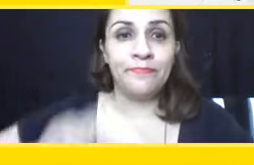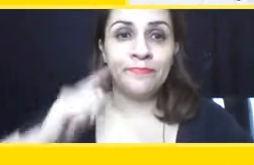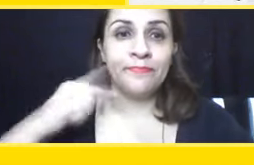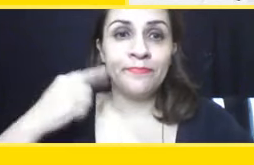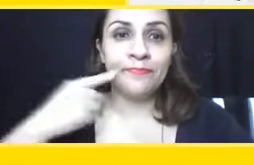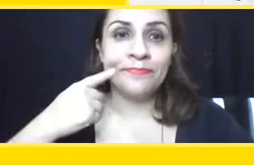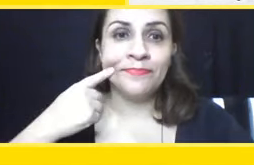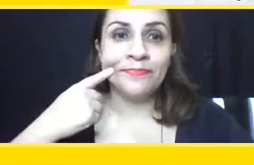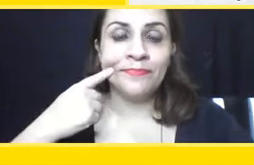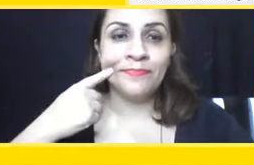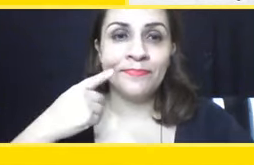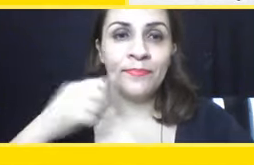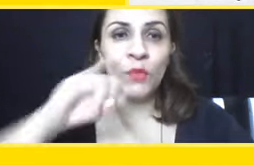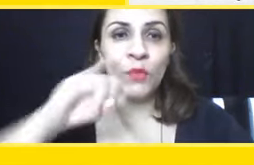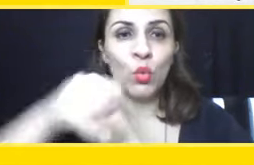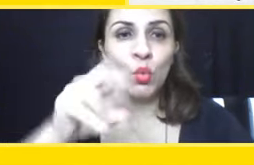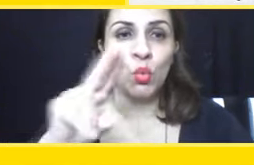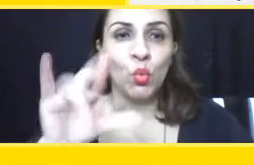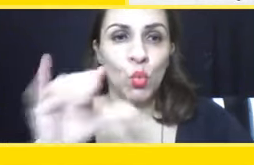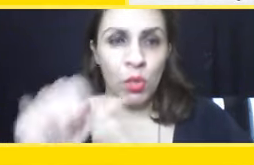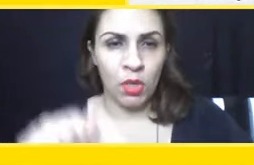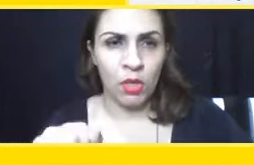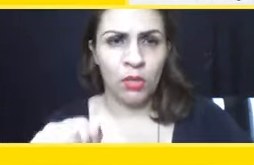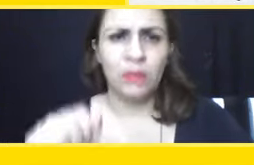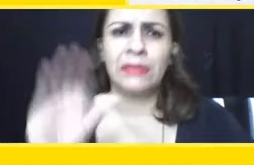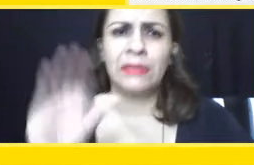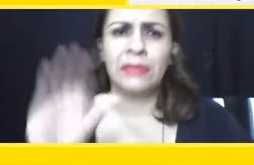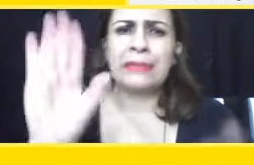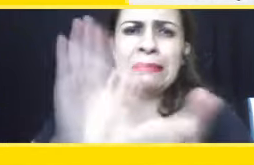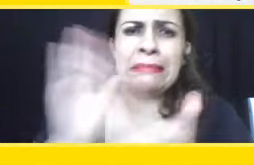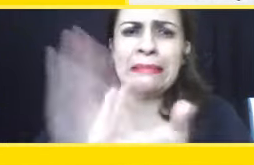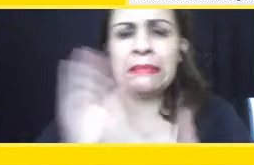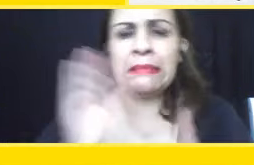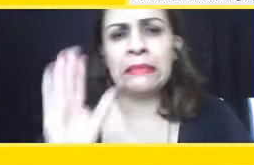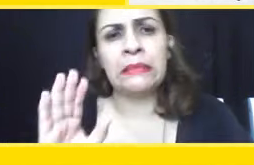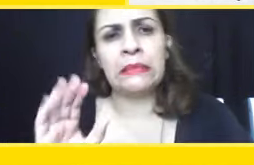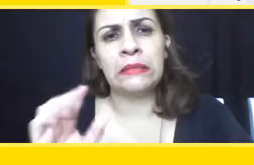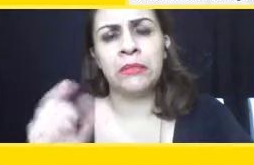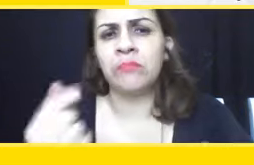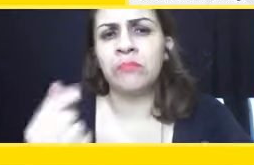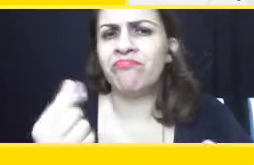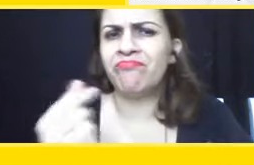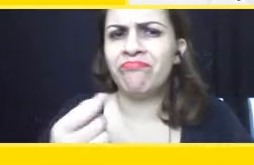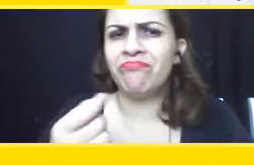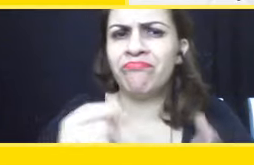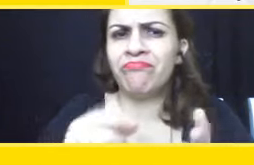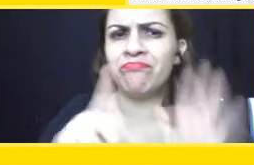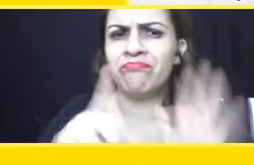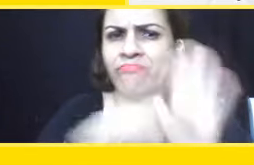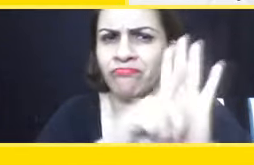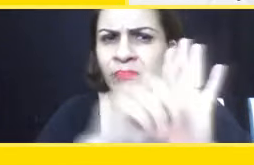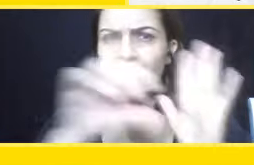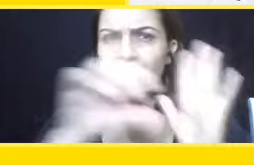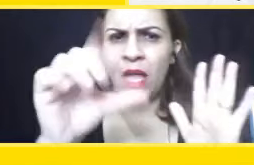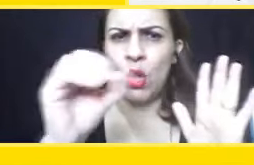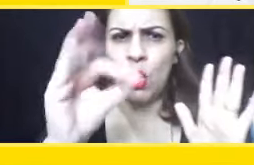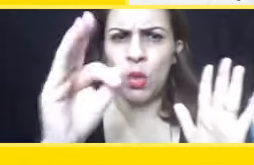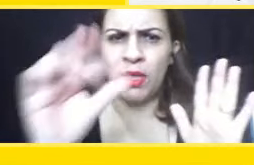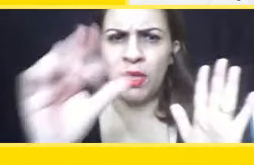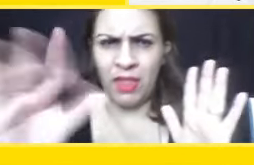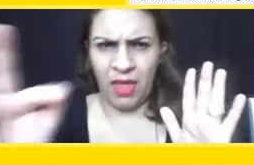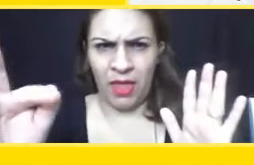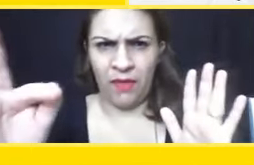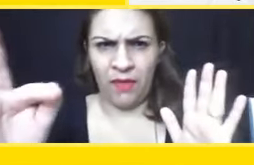que os efeitos financeiros dessa lei complementar ficariam somente